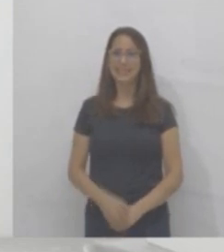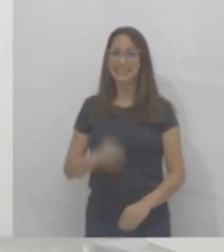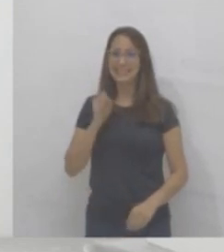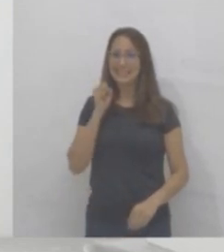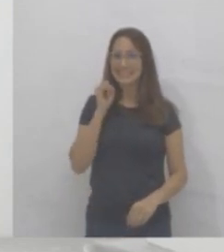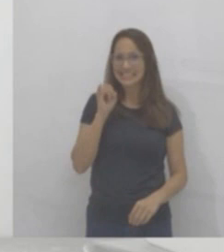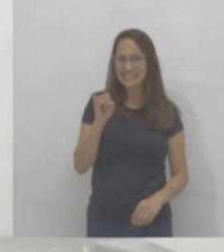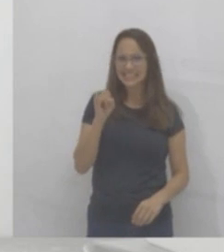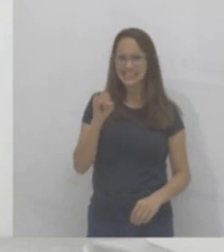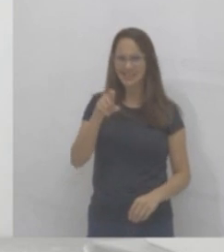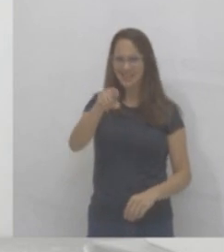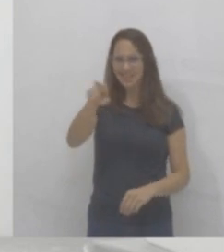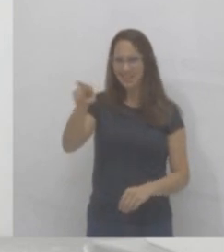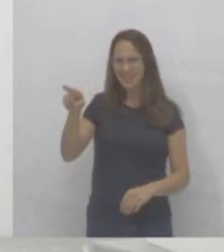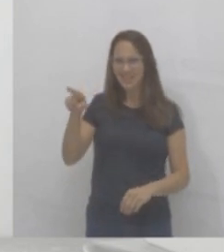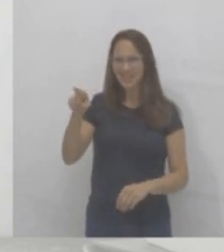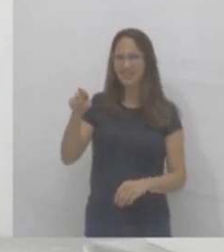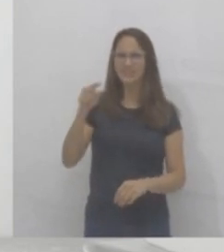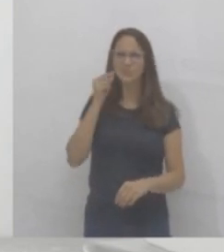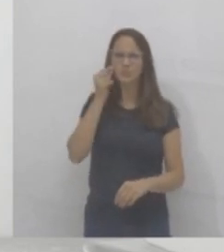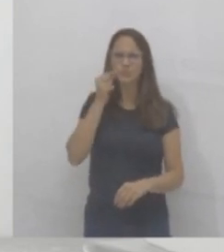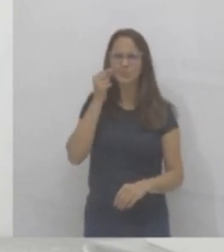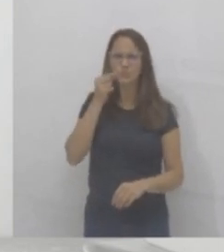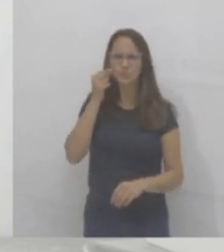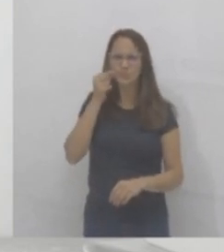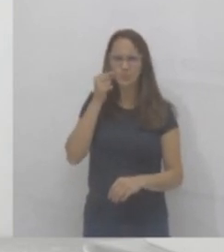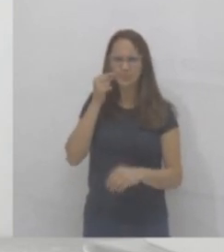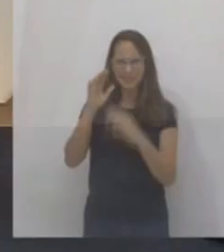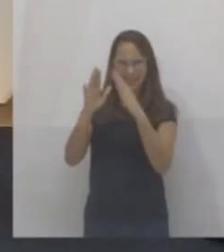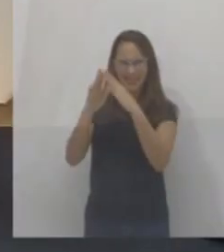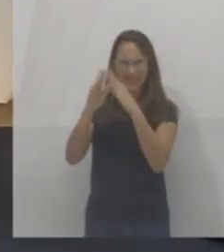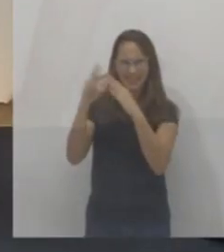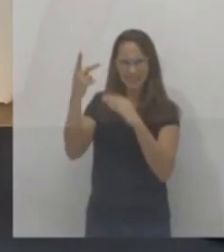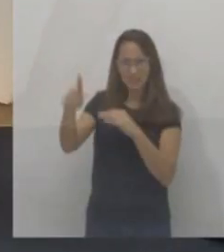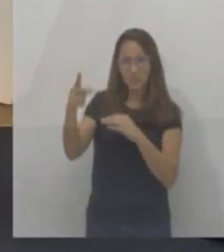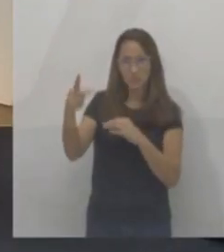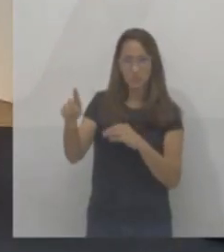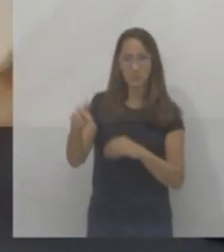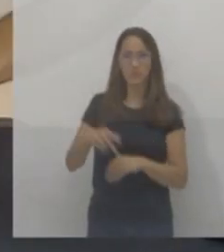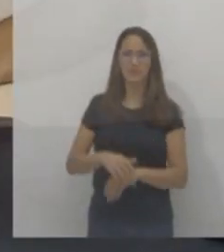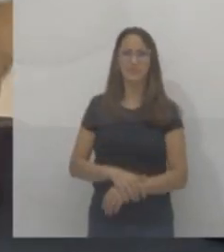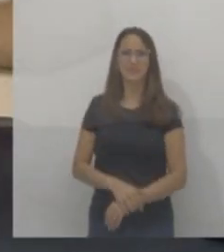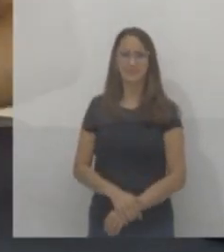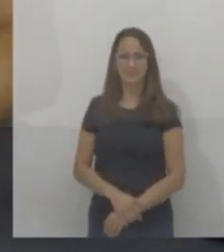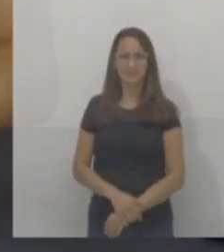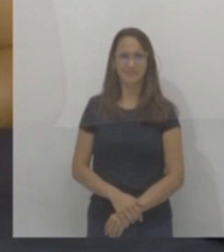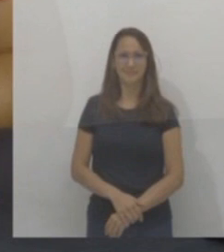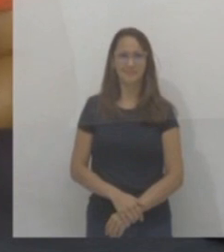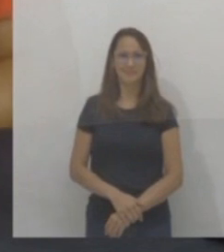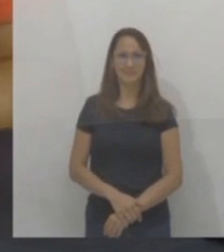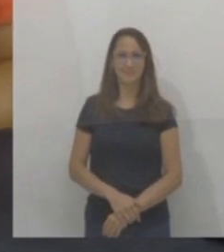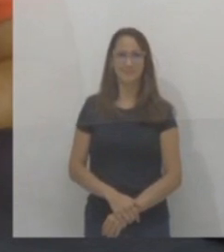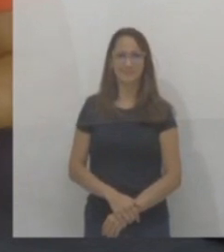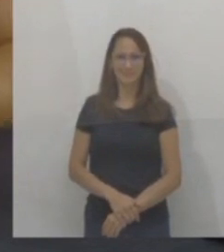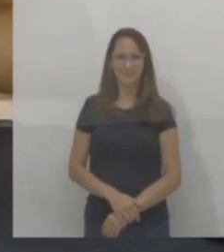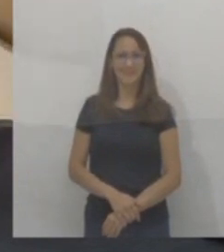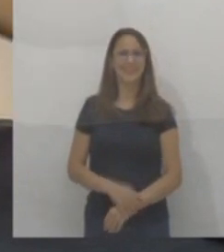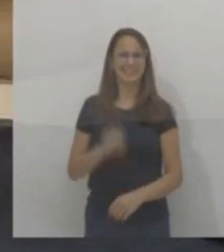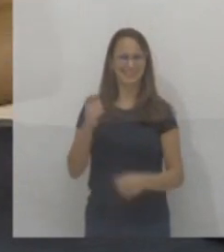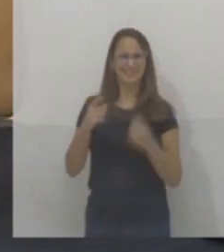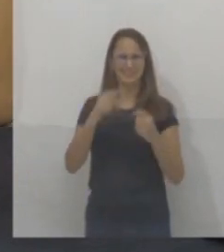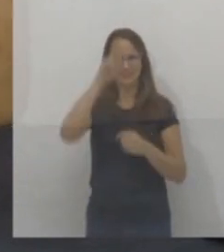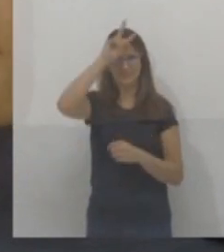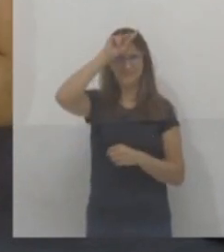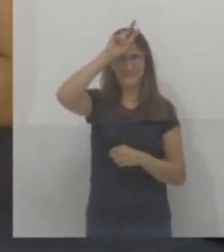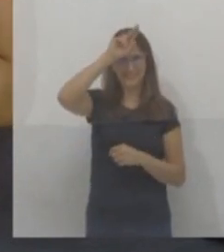né? Nas suas casas. Quem tem... De vez em quando aparece, né, rapaz? Uma barata, é um rato, é um problema, às vezes, na casa da gente, aí a gente